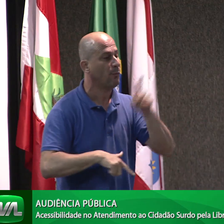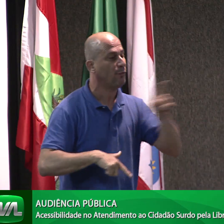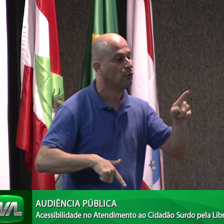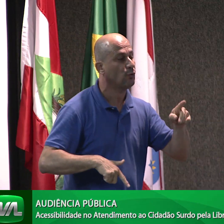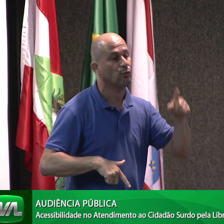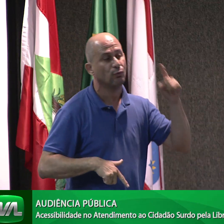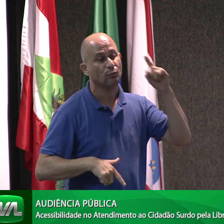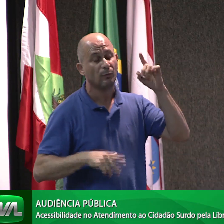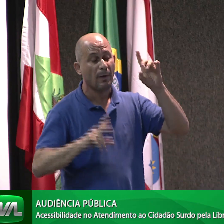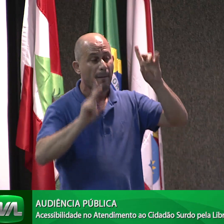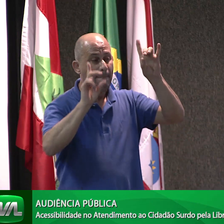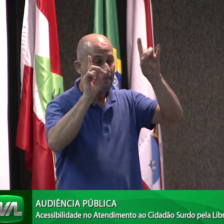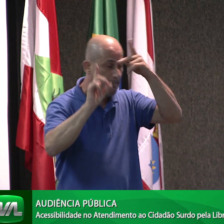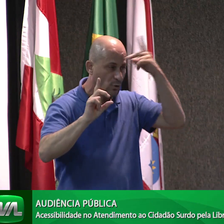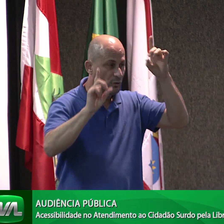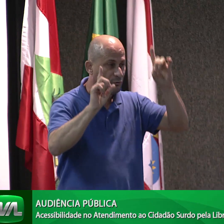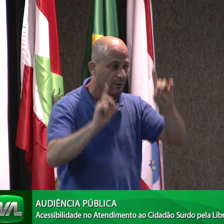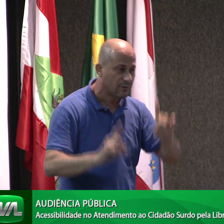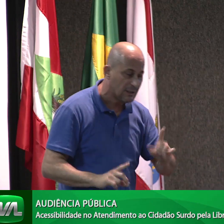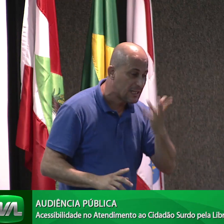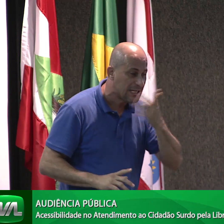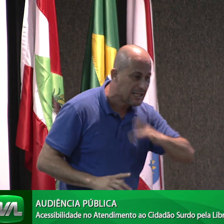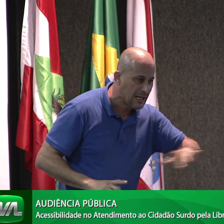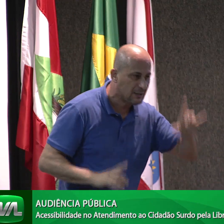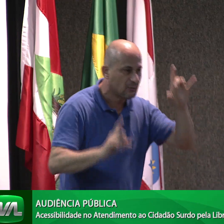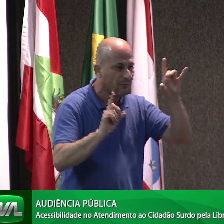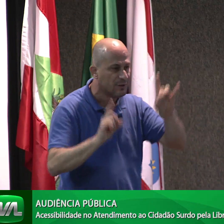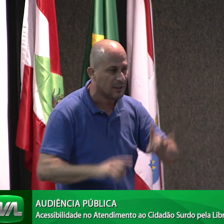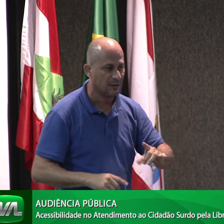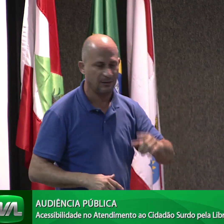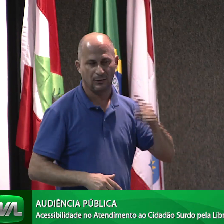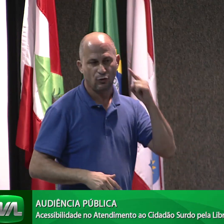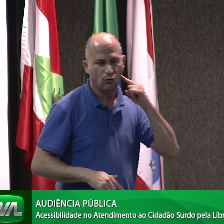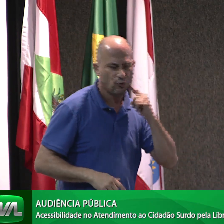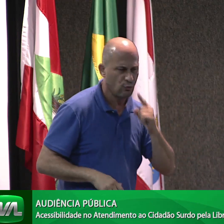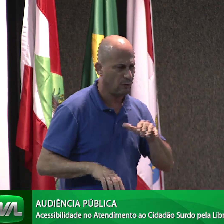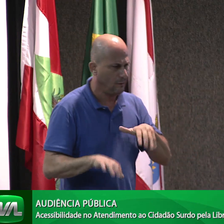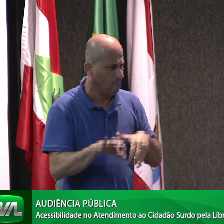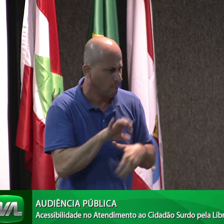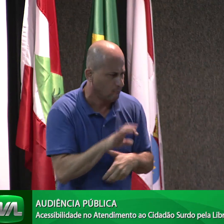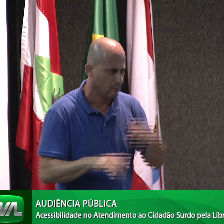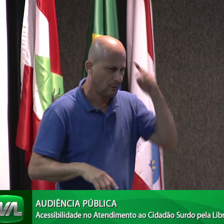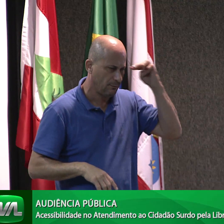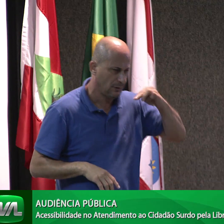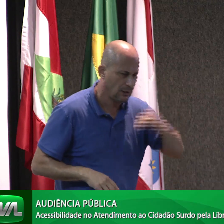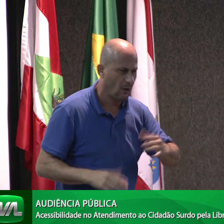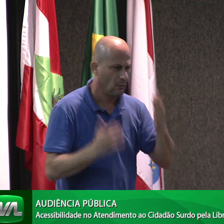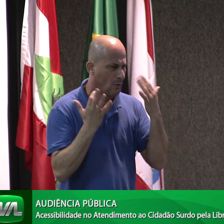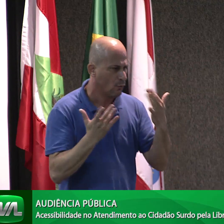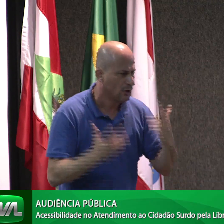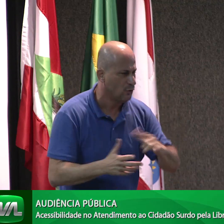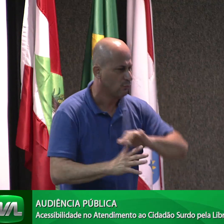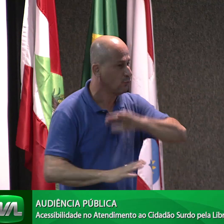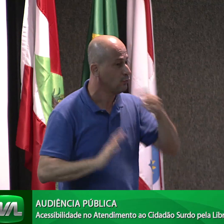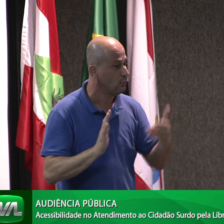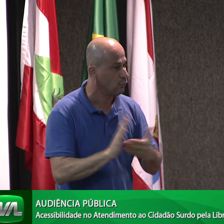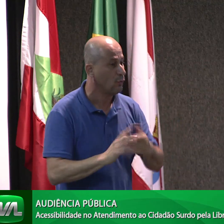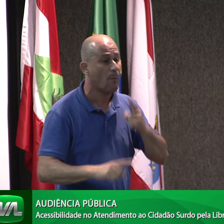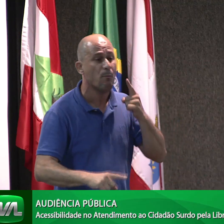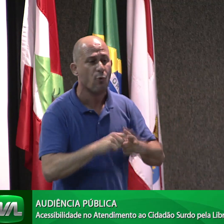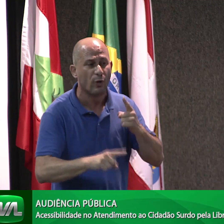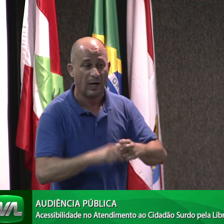dar certo, né? A gente vai trabalhar como professores surdos, a gente vai ensinar crianças, pessoas com deficiência, pessoas com